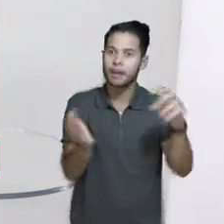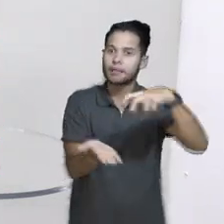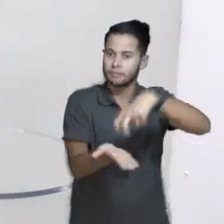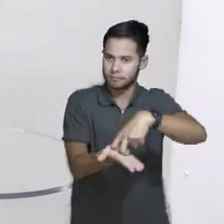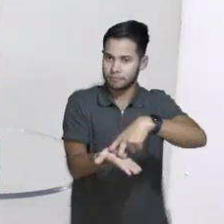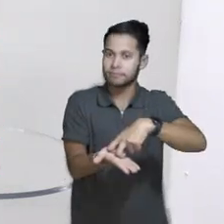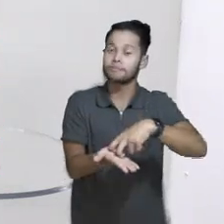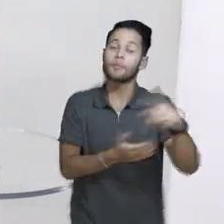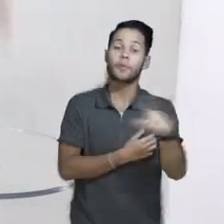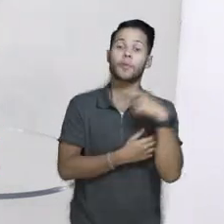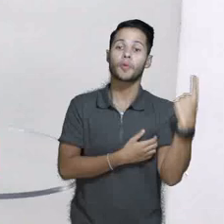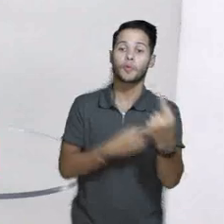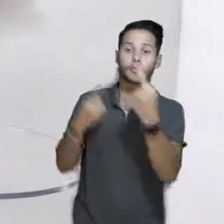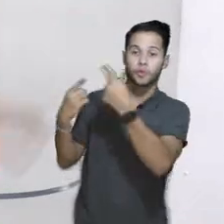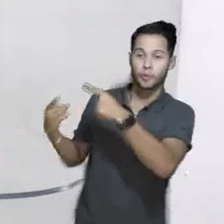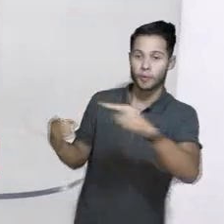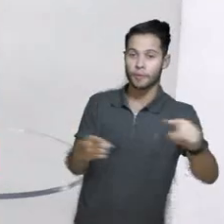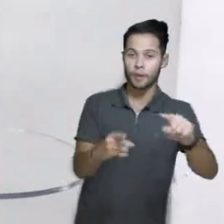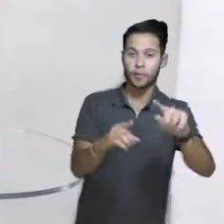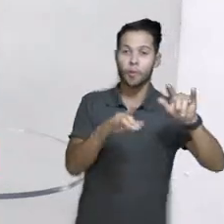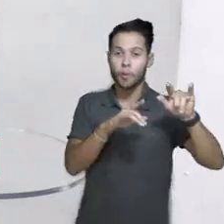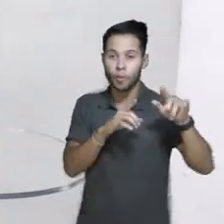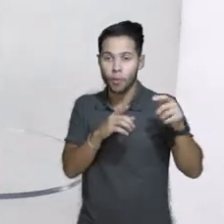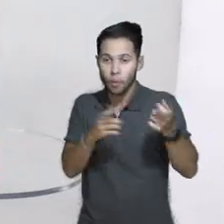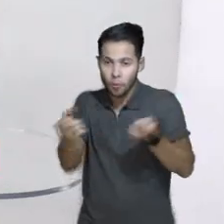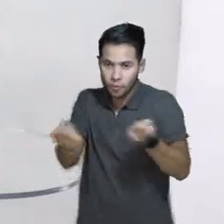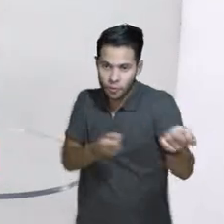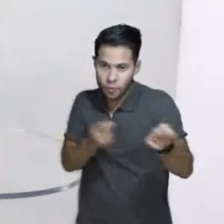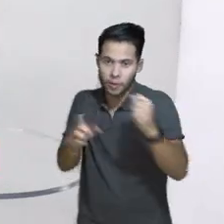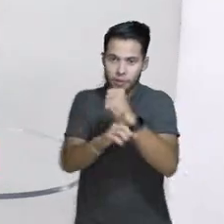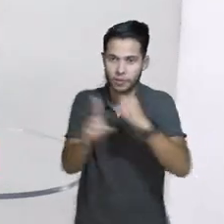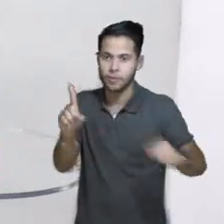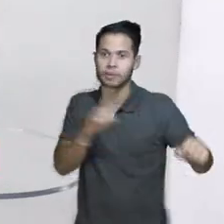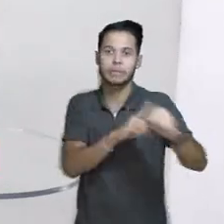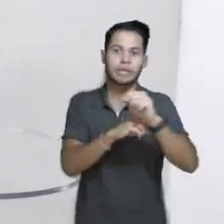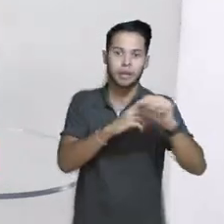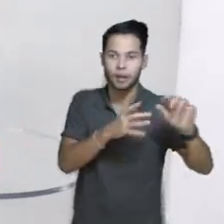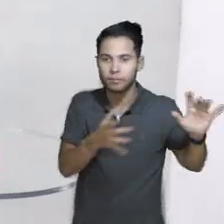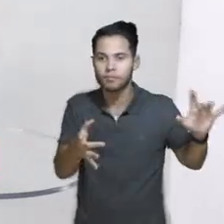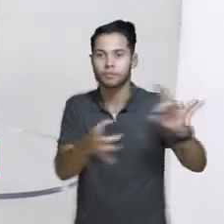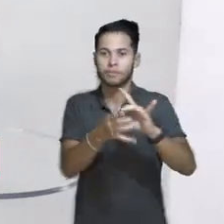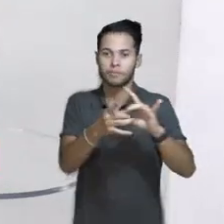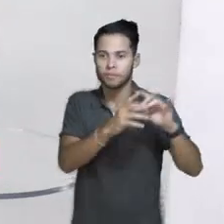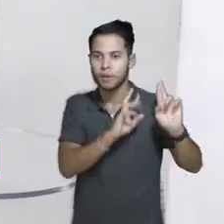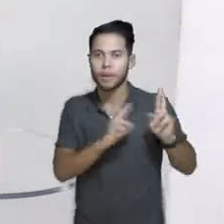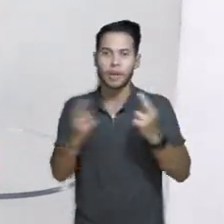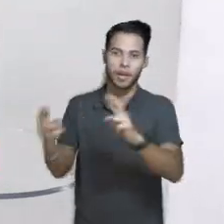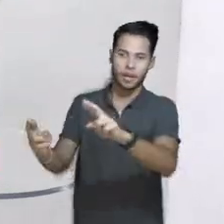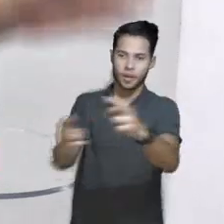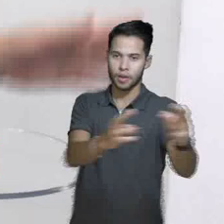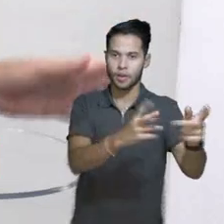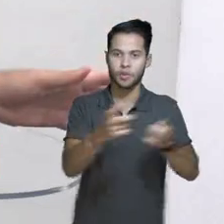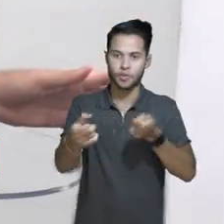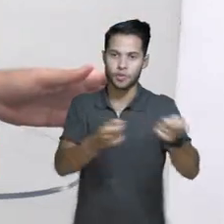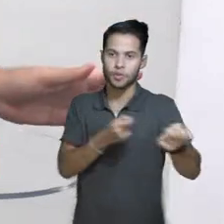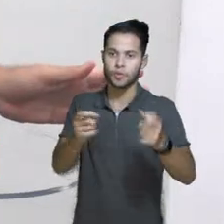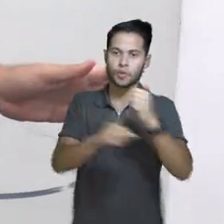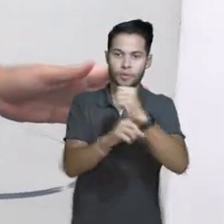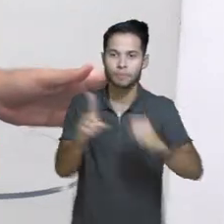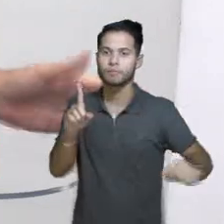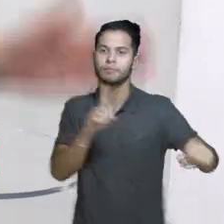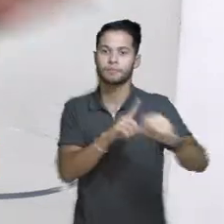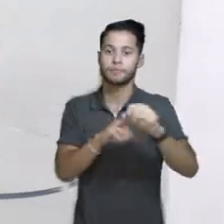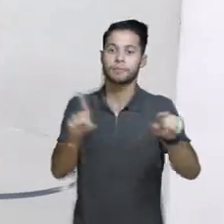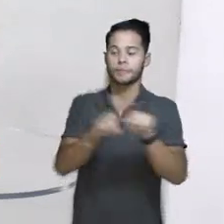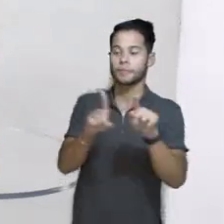rede de controle social com novas ideias projeto não tá acabado sintam-se à vontade para trazer tanto outros autores